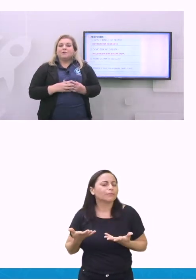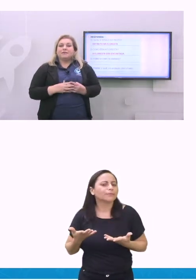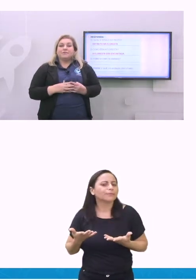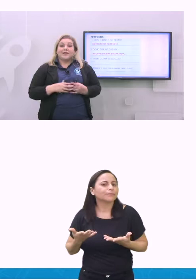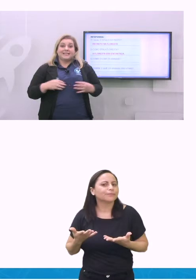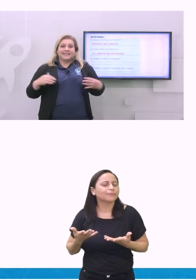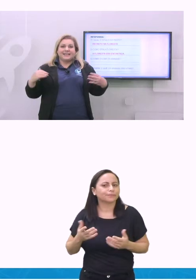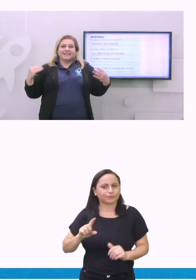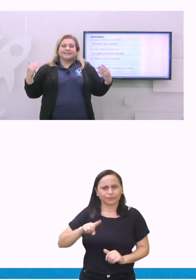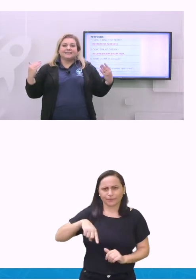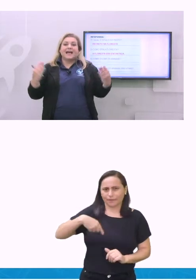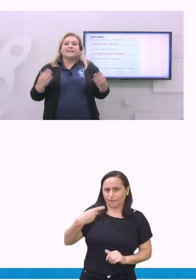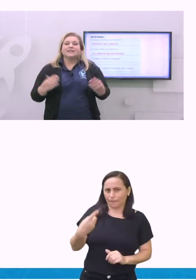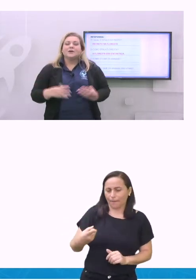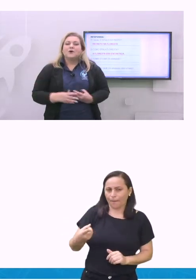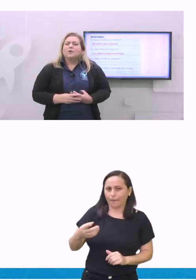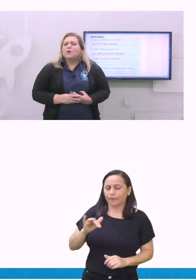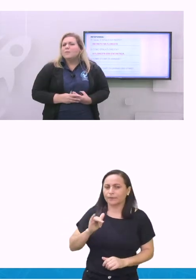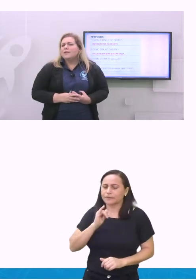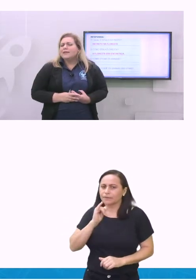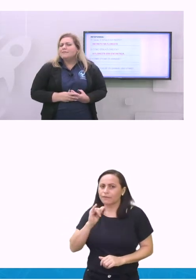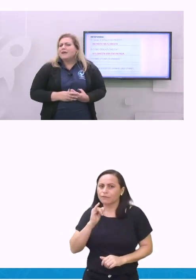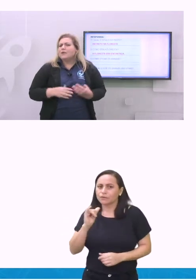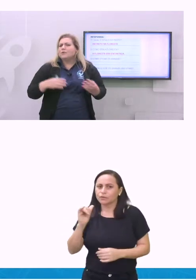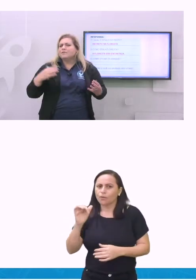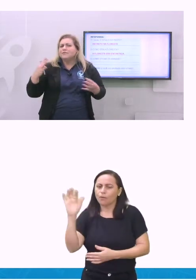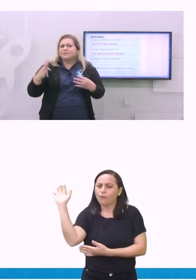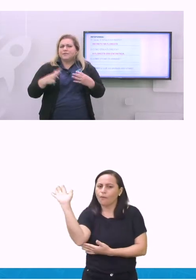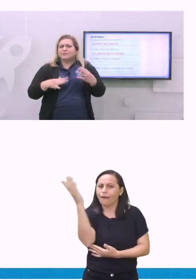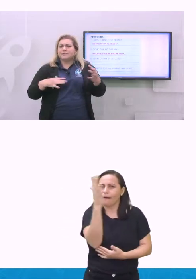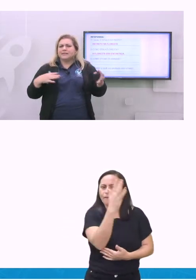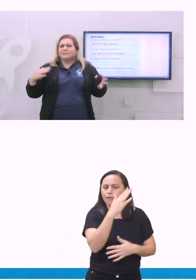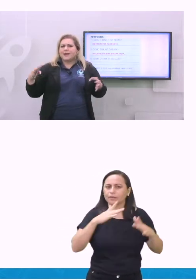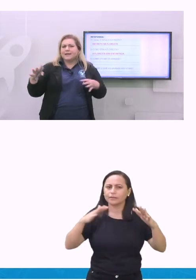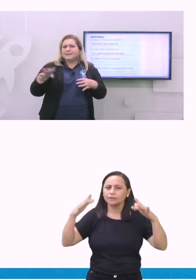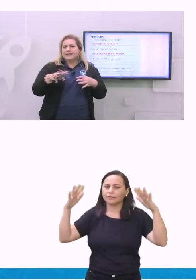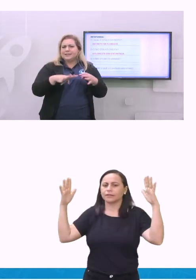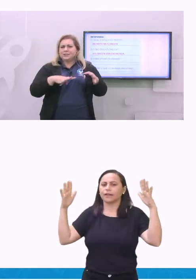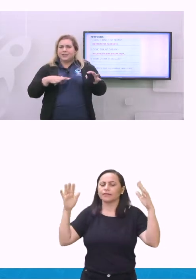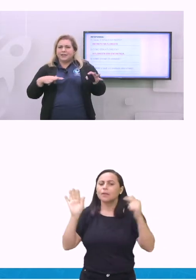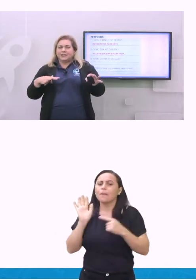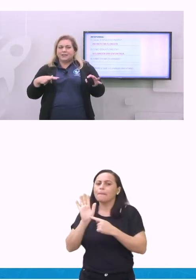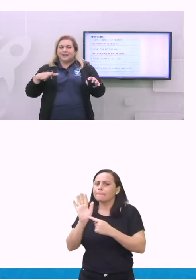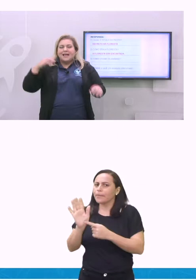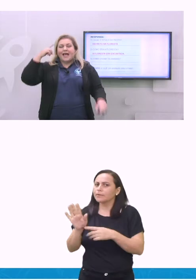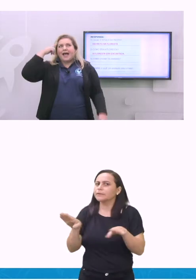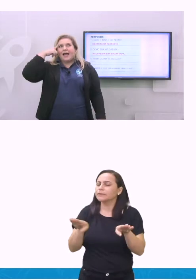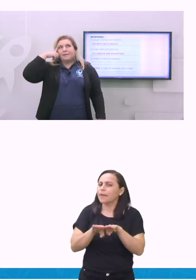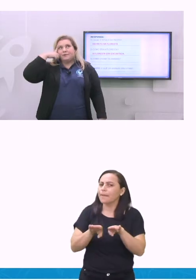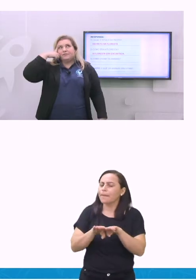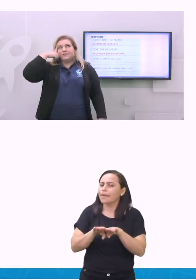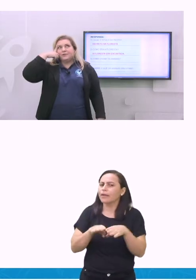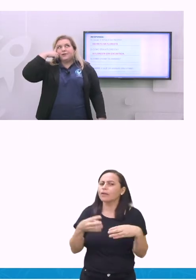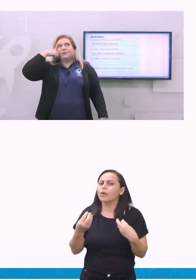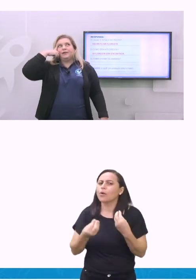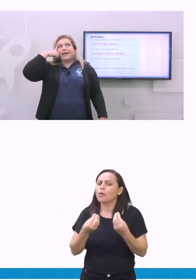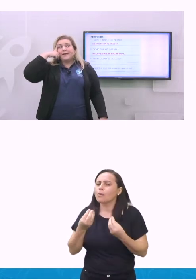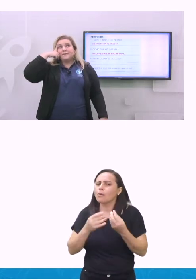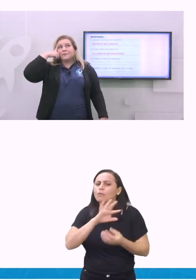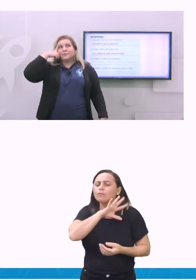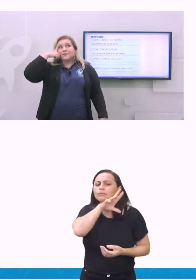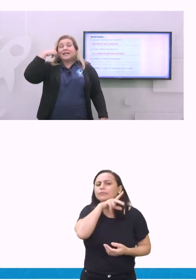que falou que a floresta era encantada, como que falou que viviam os animais ali, gente? Ah, professora,